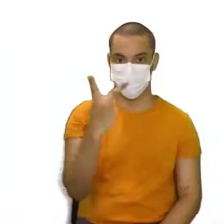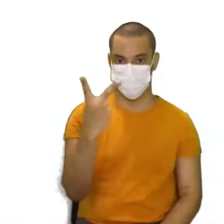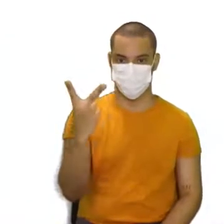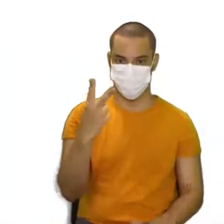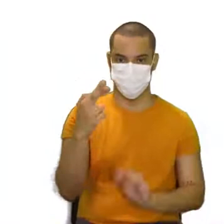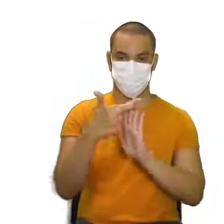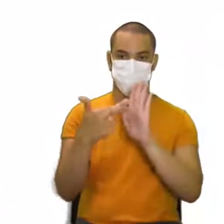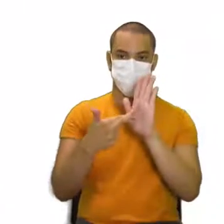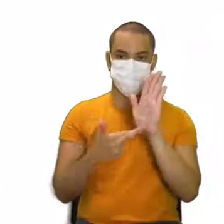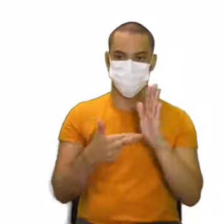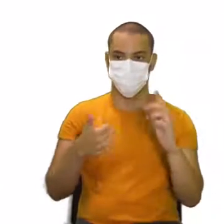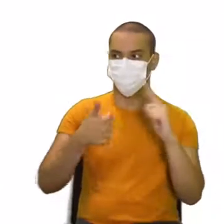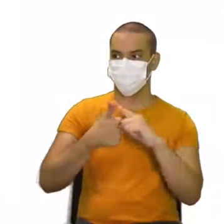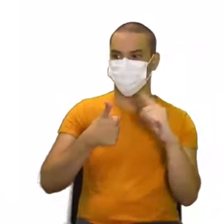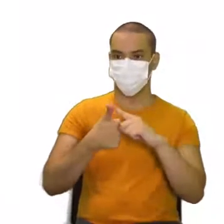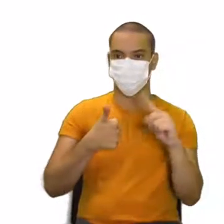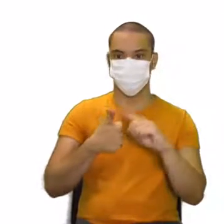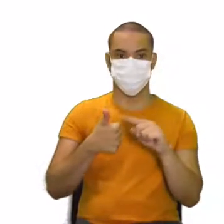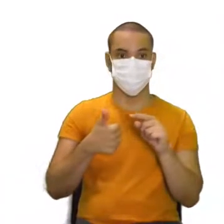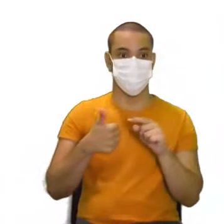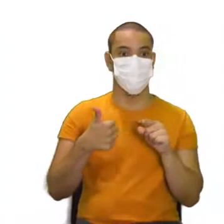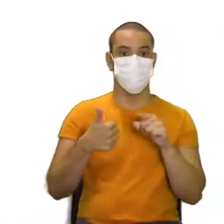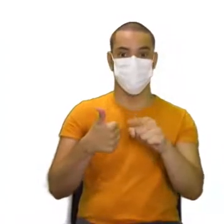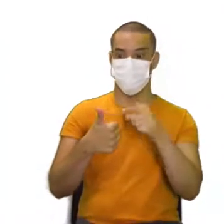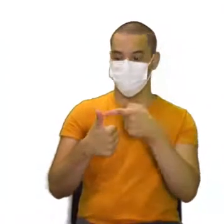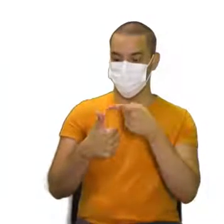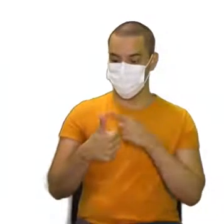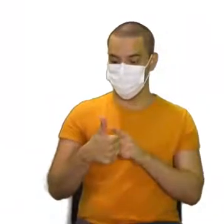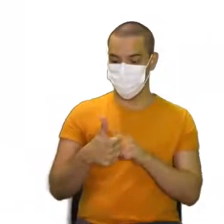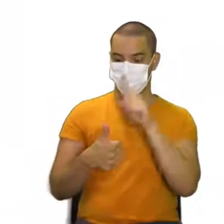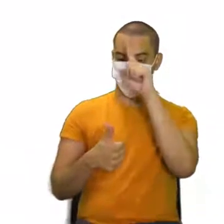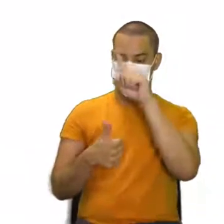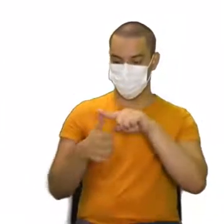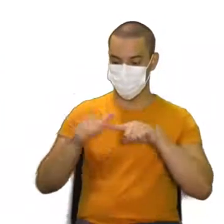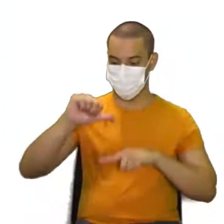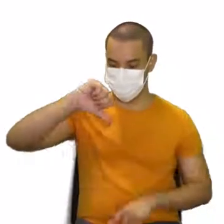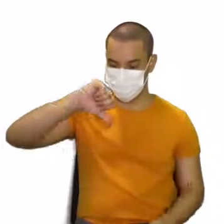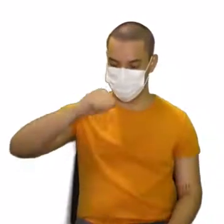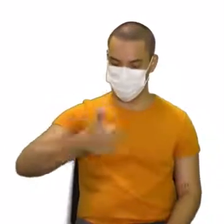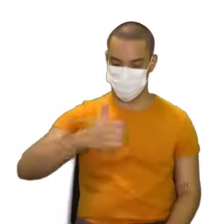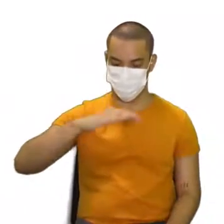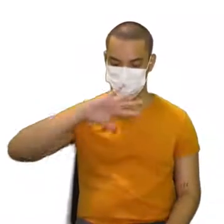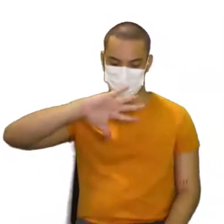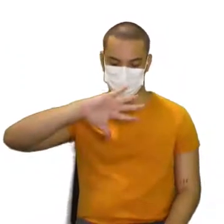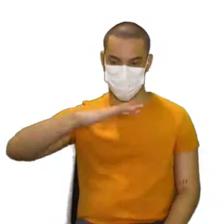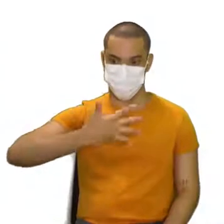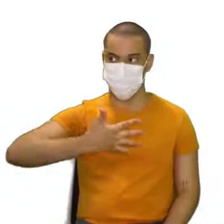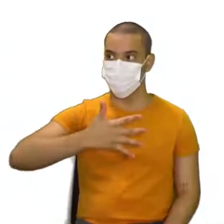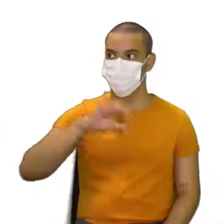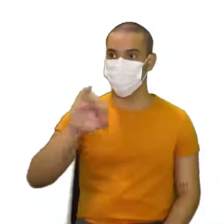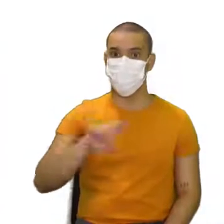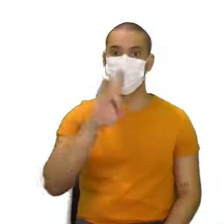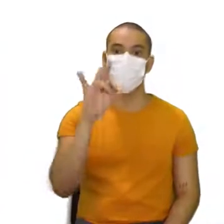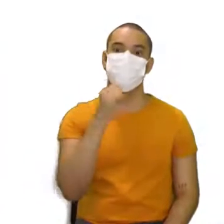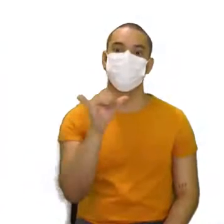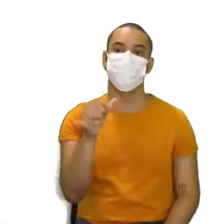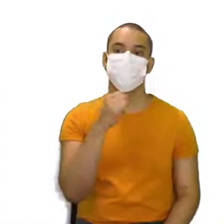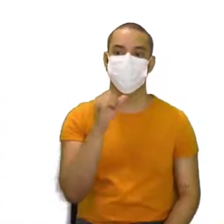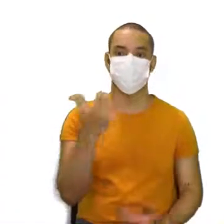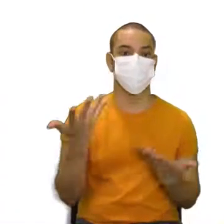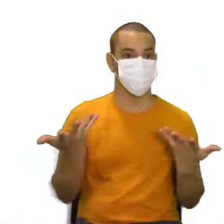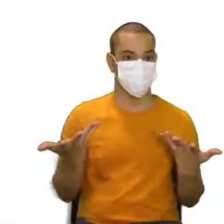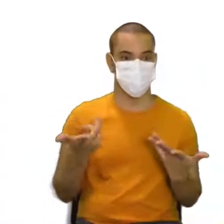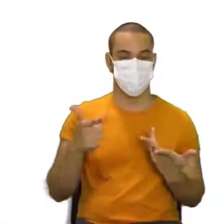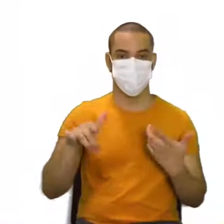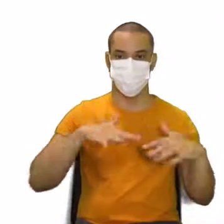o Polegar aponta no sentido tá vendo do movimento da carga ou da corrente elétrica corrente